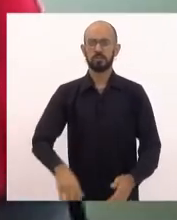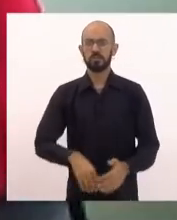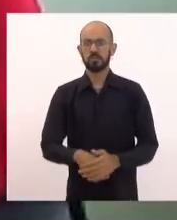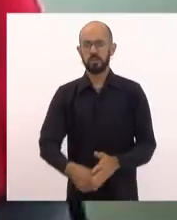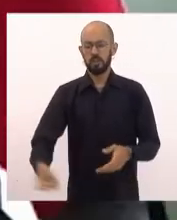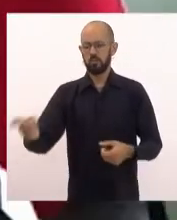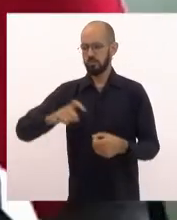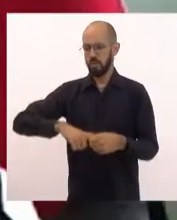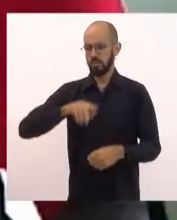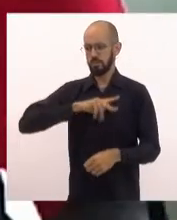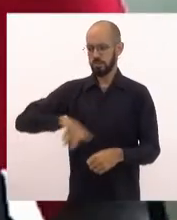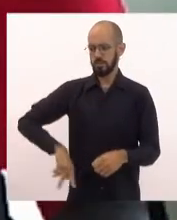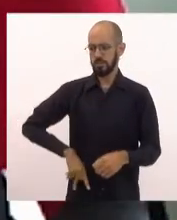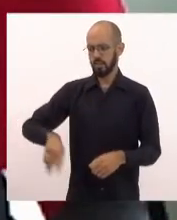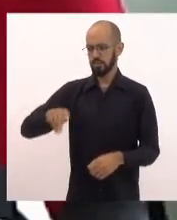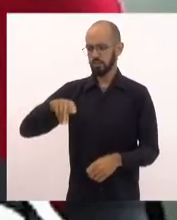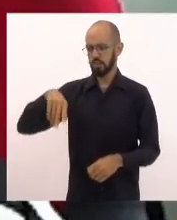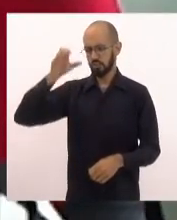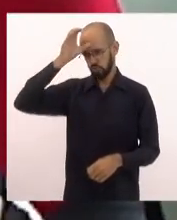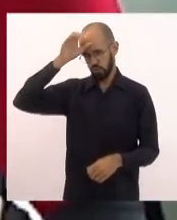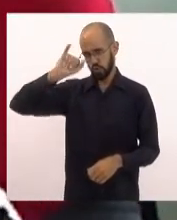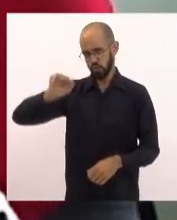Retorna à presidência, deputada Tia Ju.